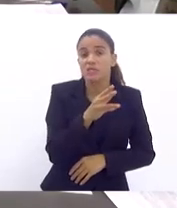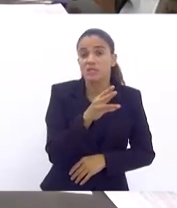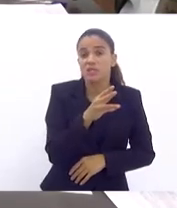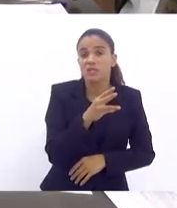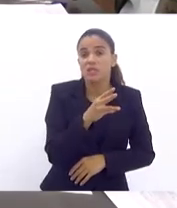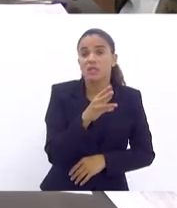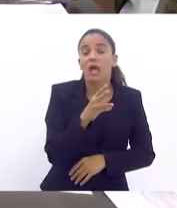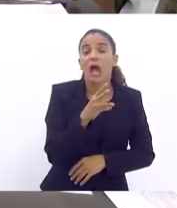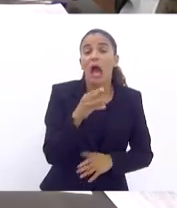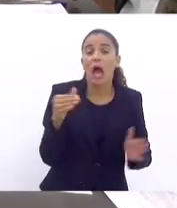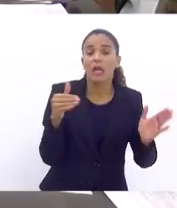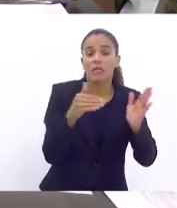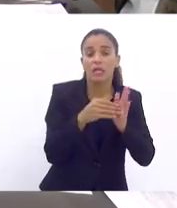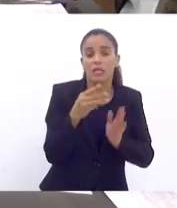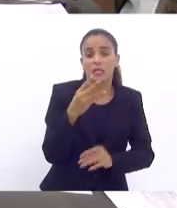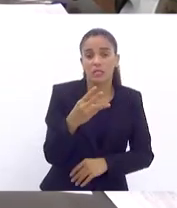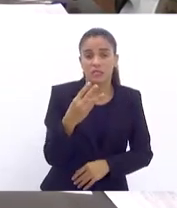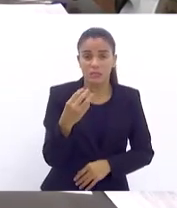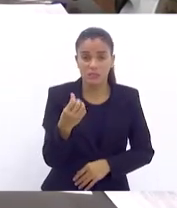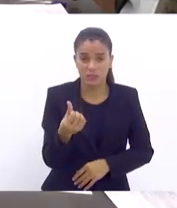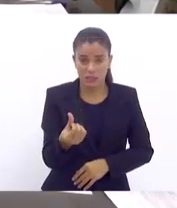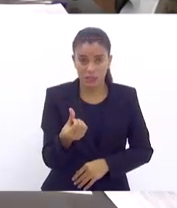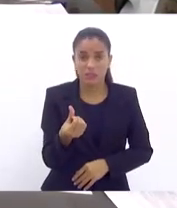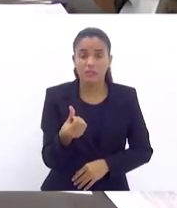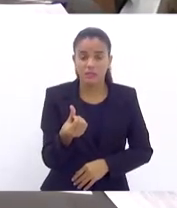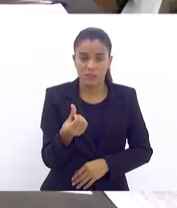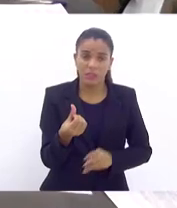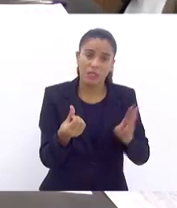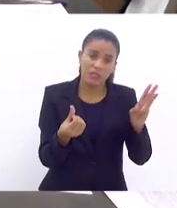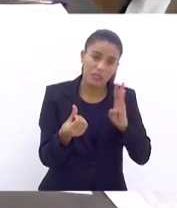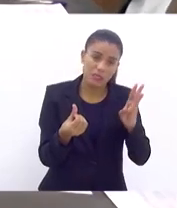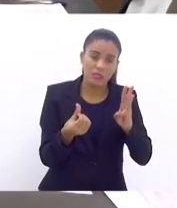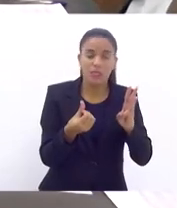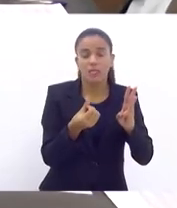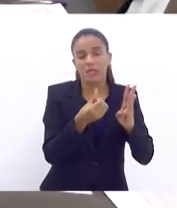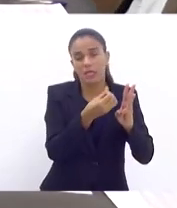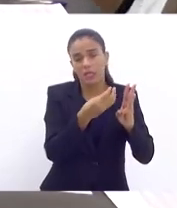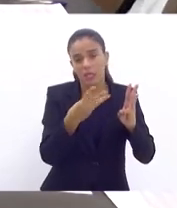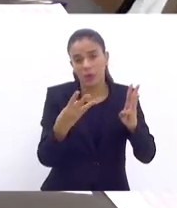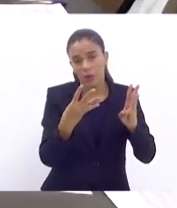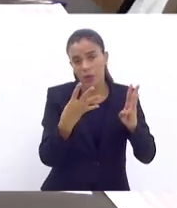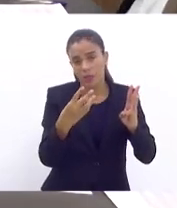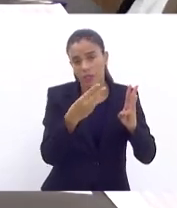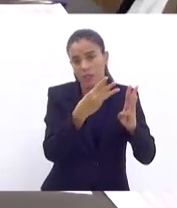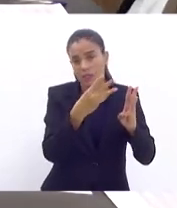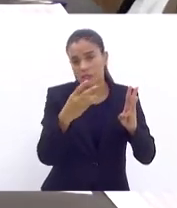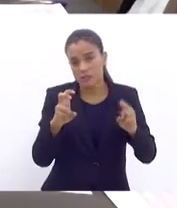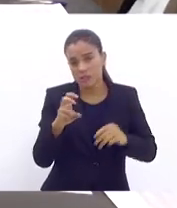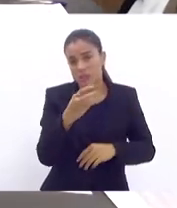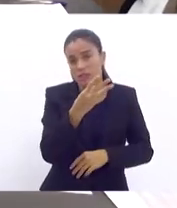ao 36 33 34 35 36